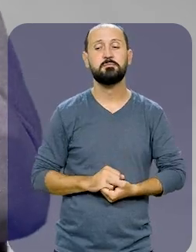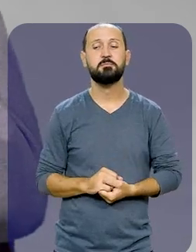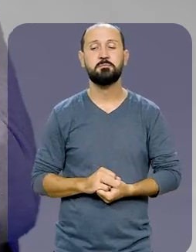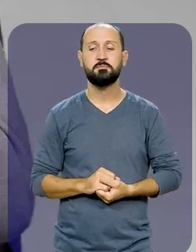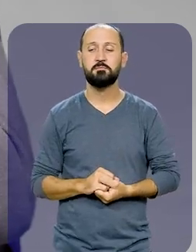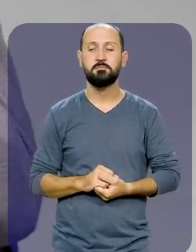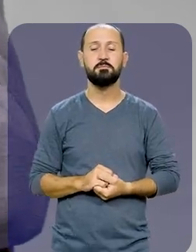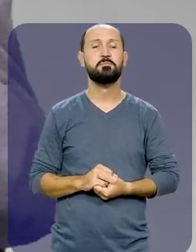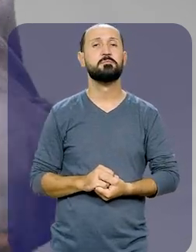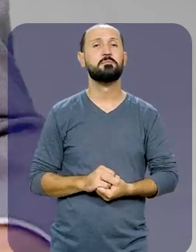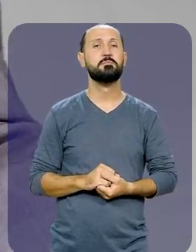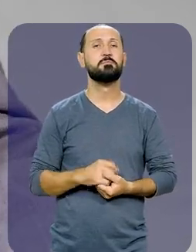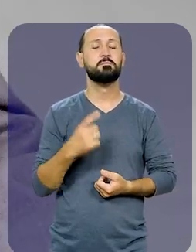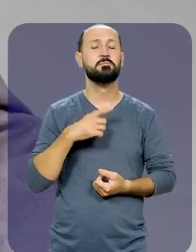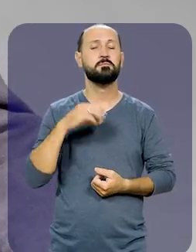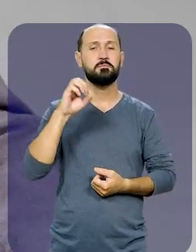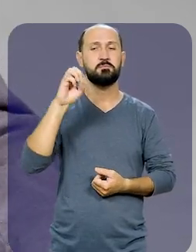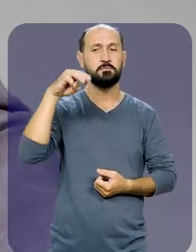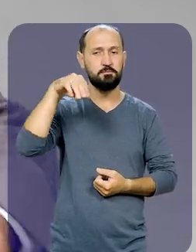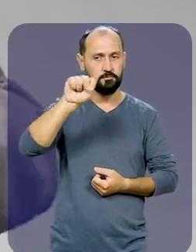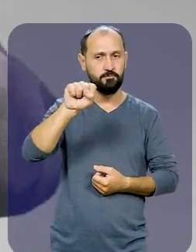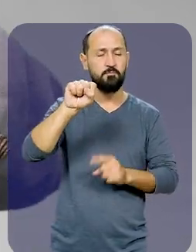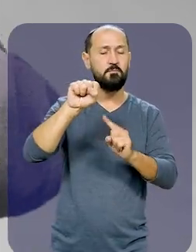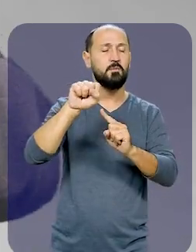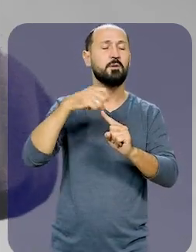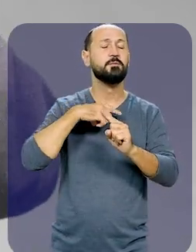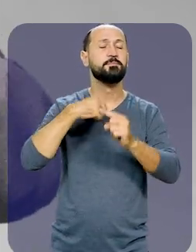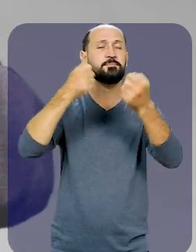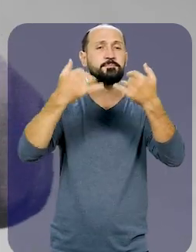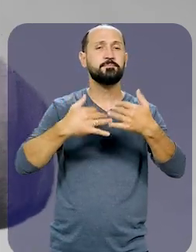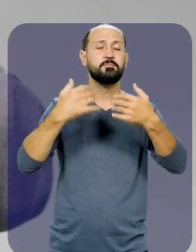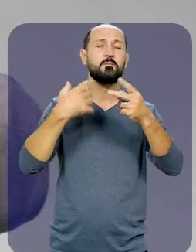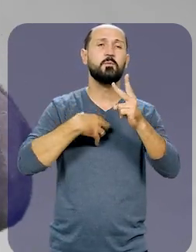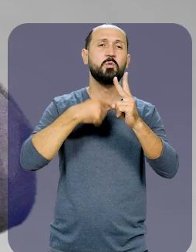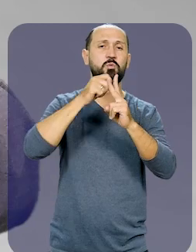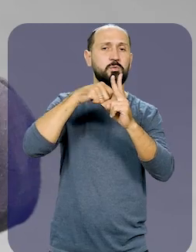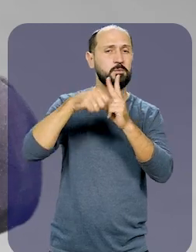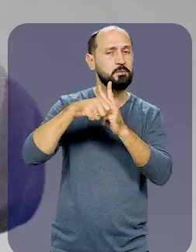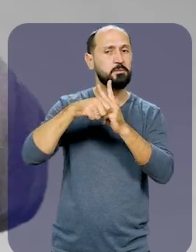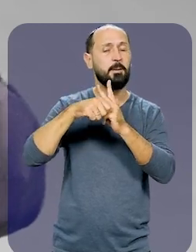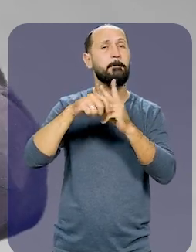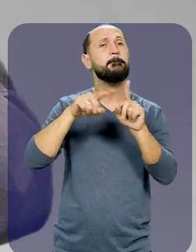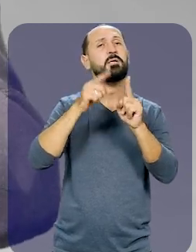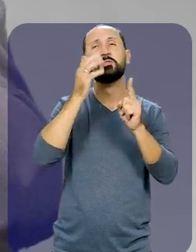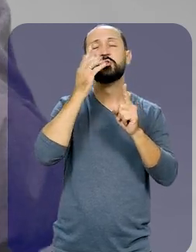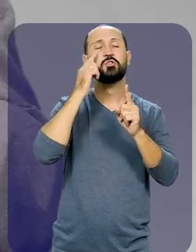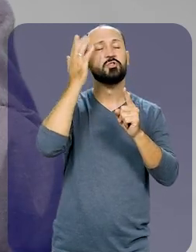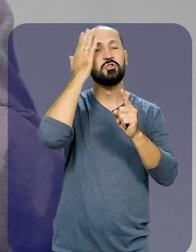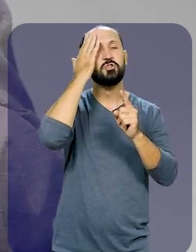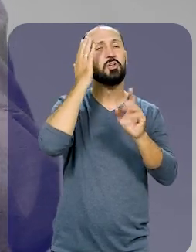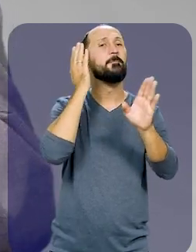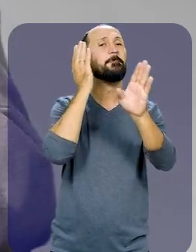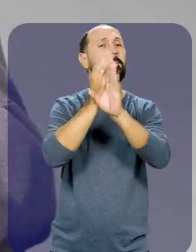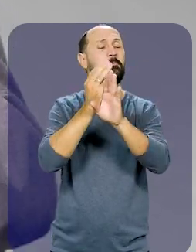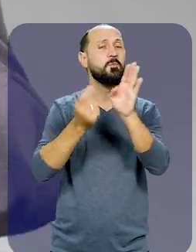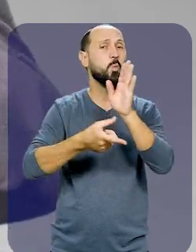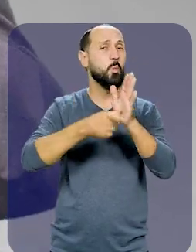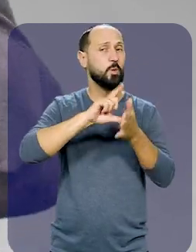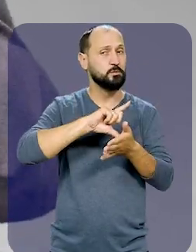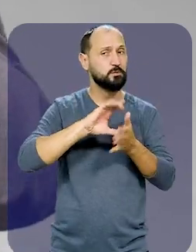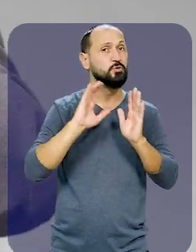Então, a Organização Mundial de Saúde, ela fala que depois de 2, 3 meses, mas a gente já viu mais